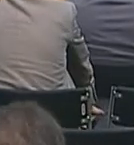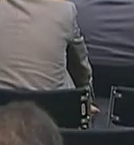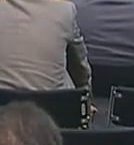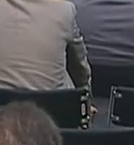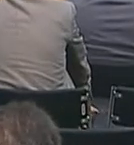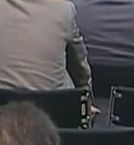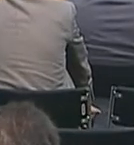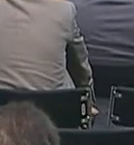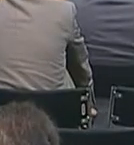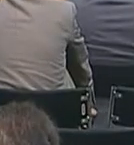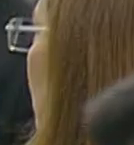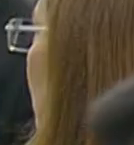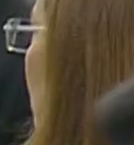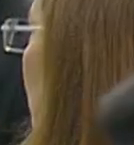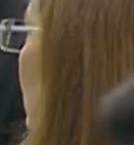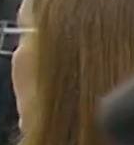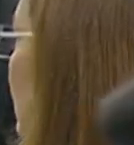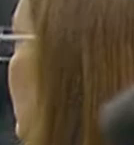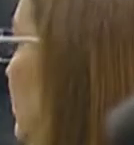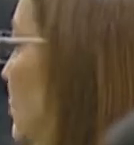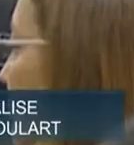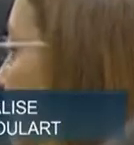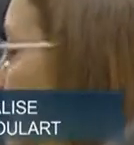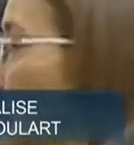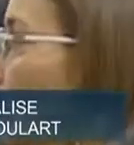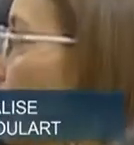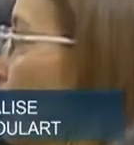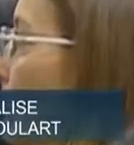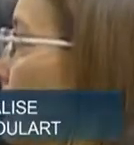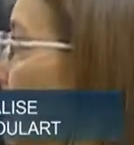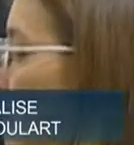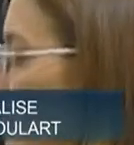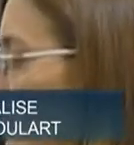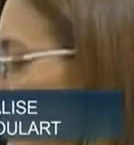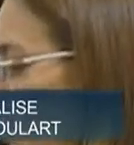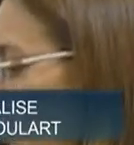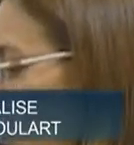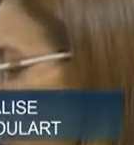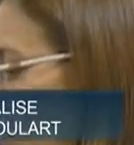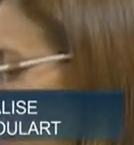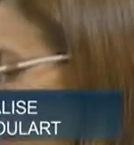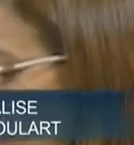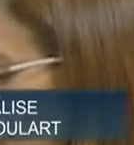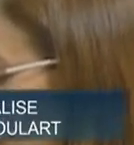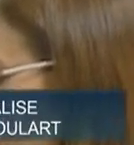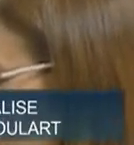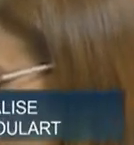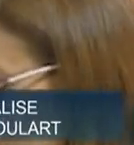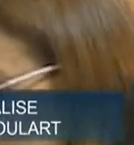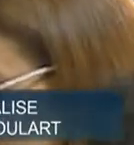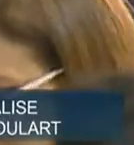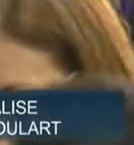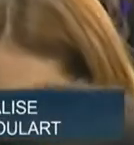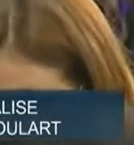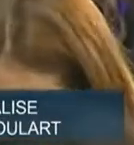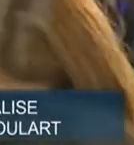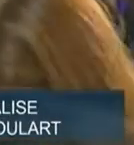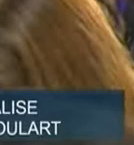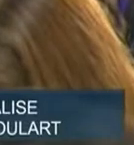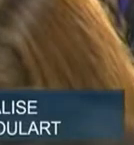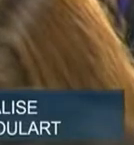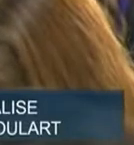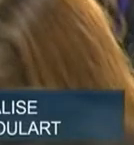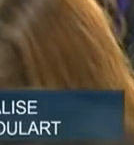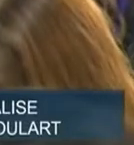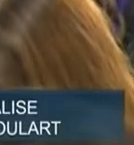tudo bem ambos seja com a ministra e guilherme do rbs você ver com o ministro e com o doutor joão